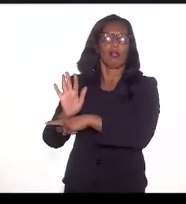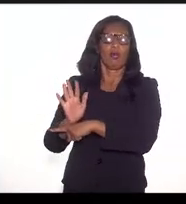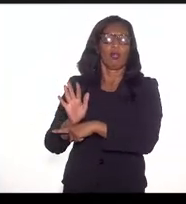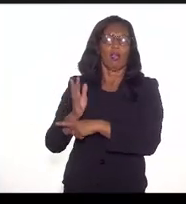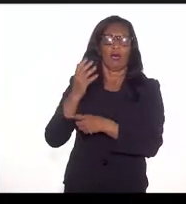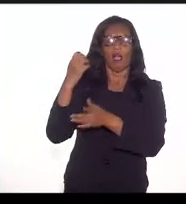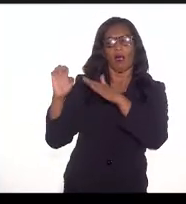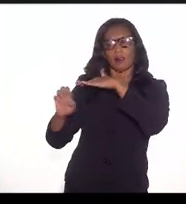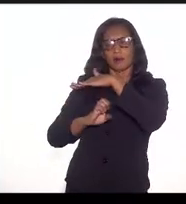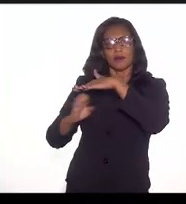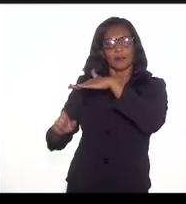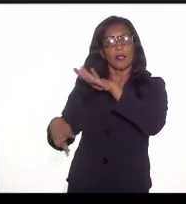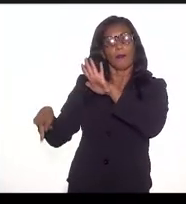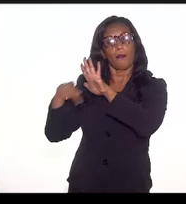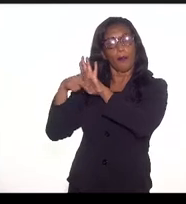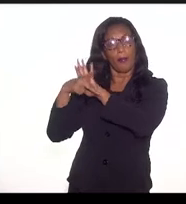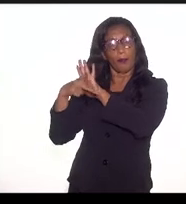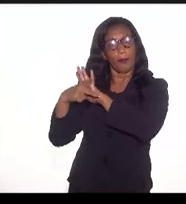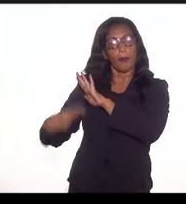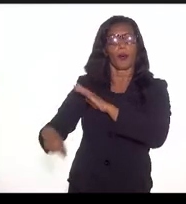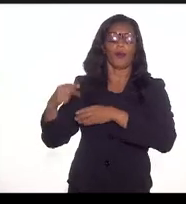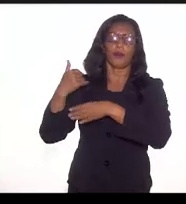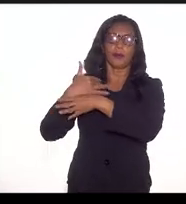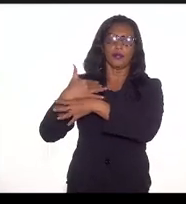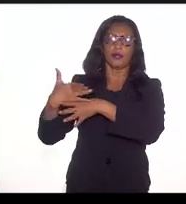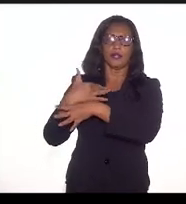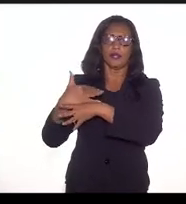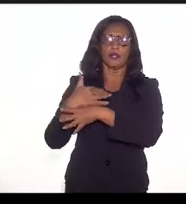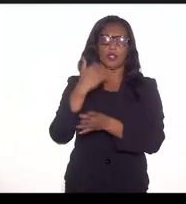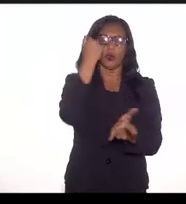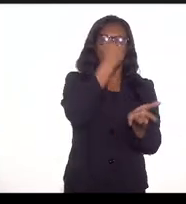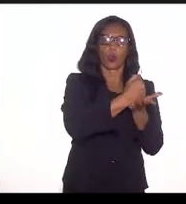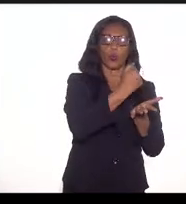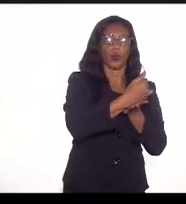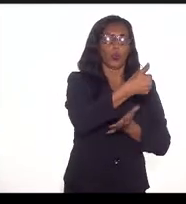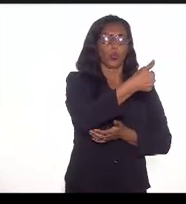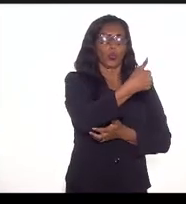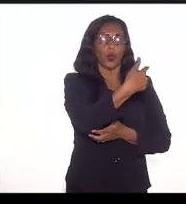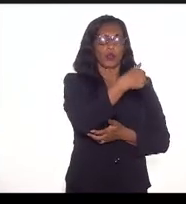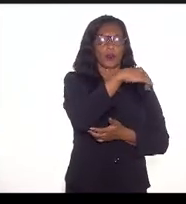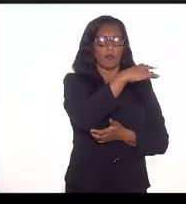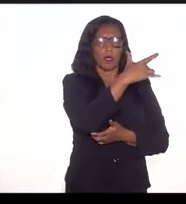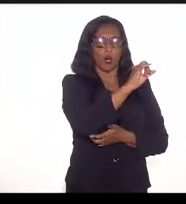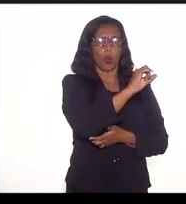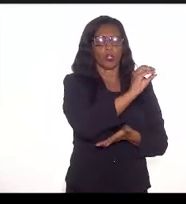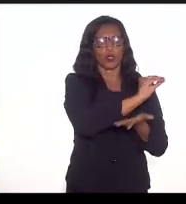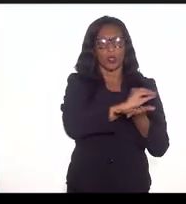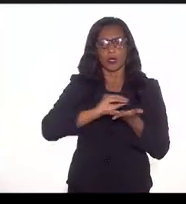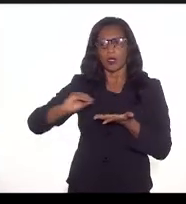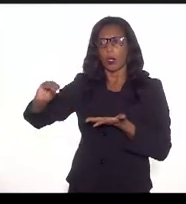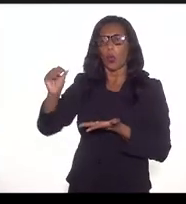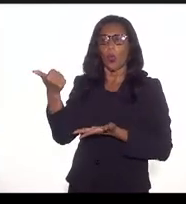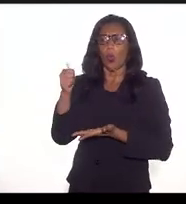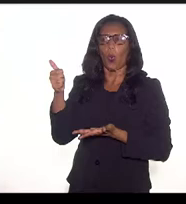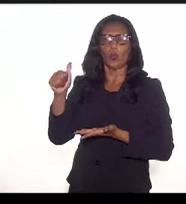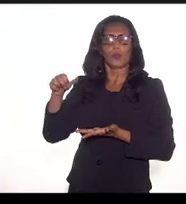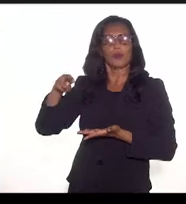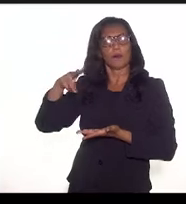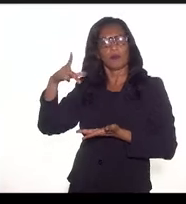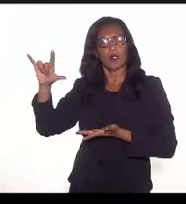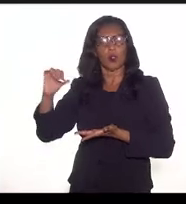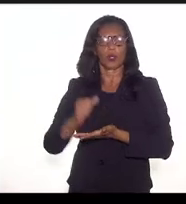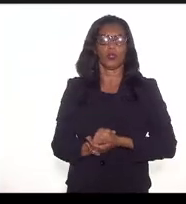as empresas da cidade, né? Então, a gente contratou aproximadamente 12 milhões e 800 e liberou 11 milhões e 900 mil reais.